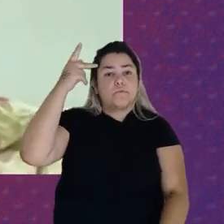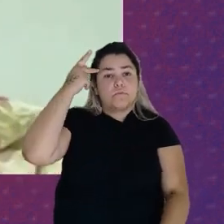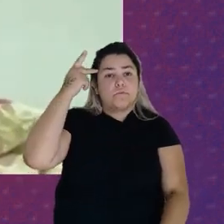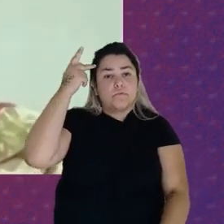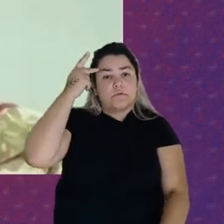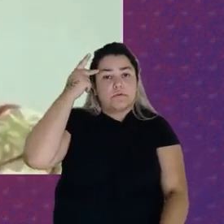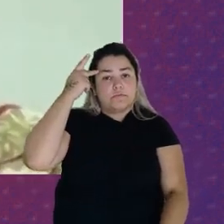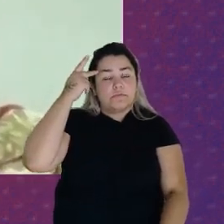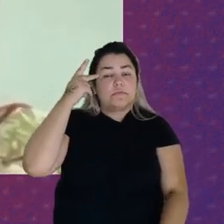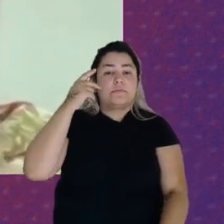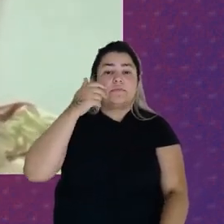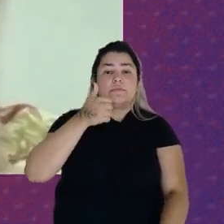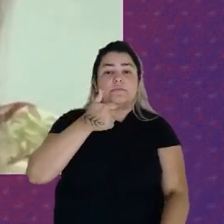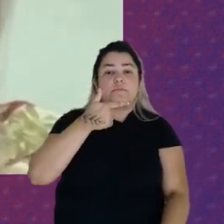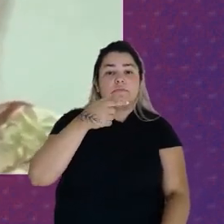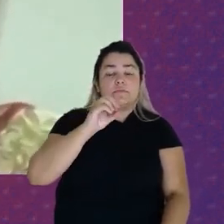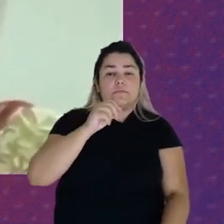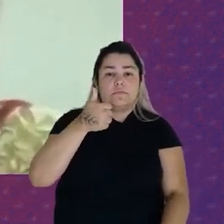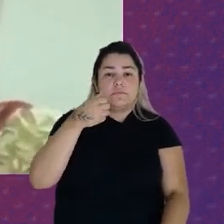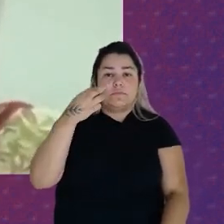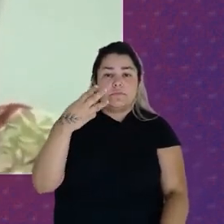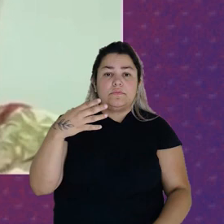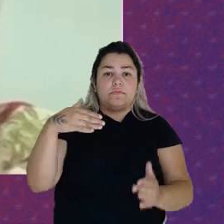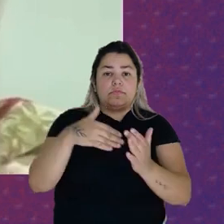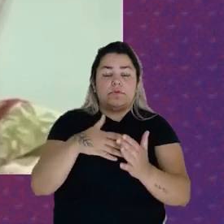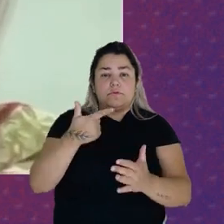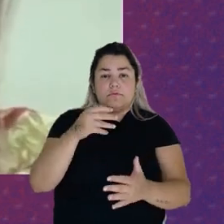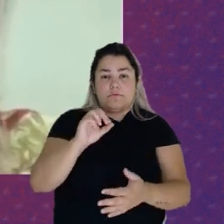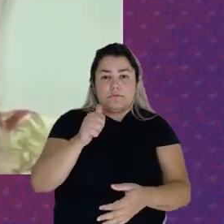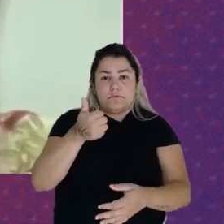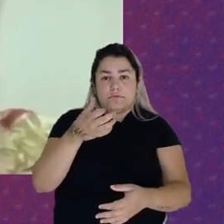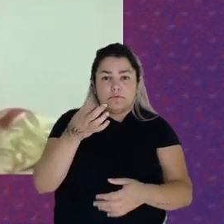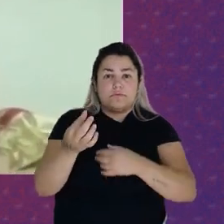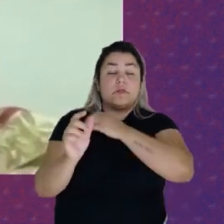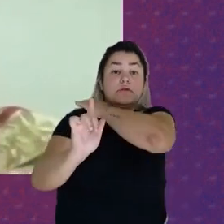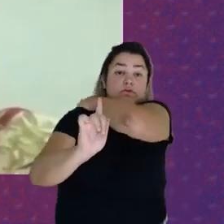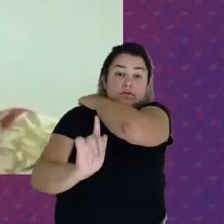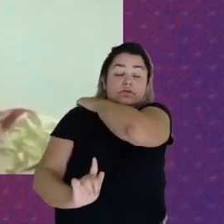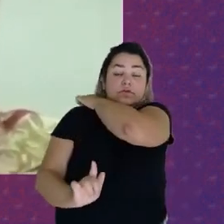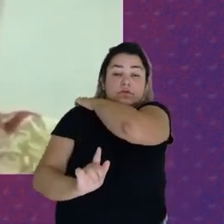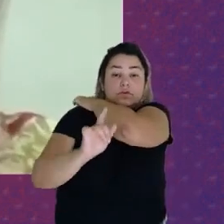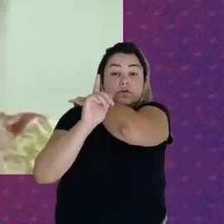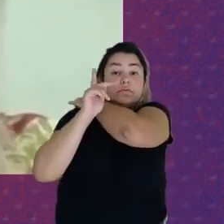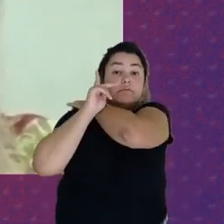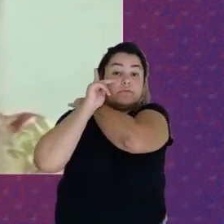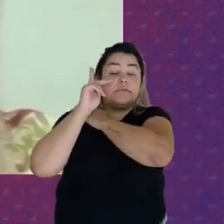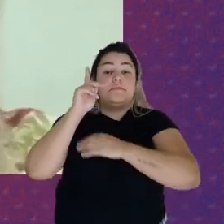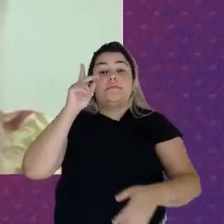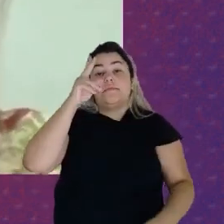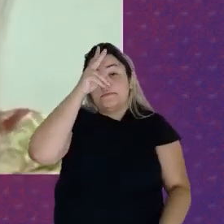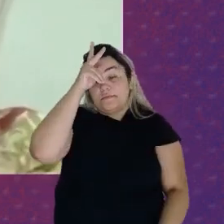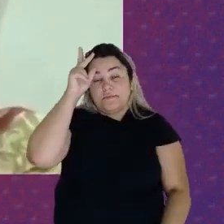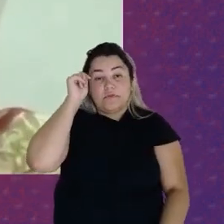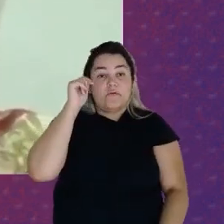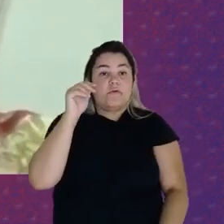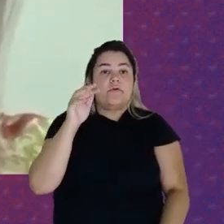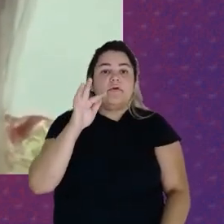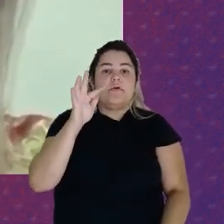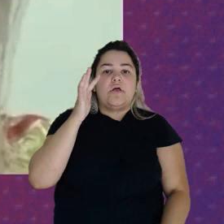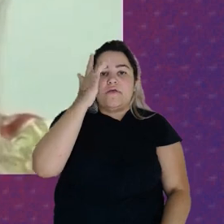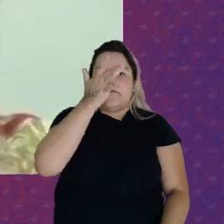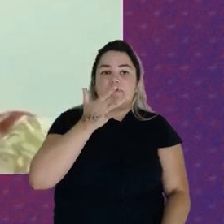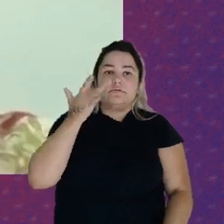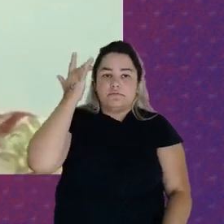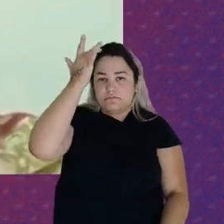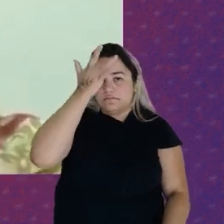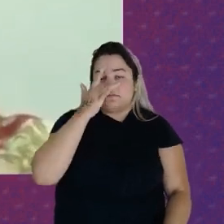de 2013 até 2016, na gestão do prefeito Fernando Haddad. Sou ex-diretora de